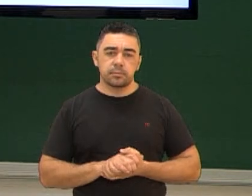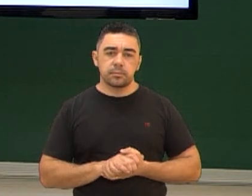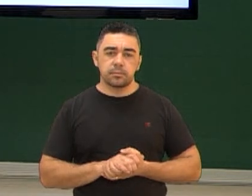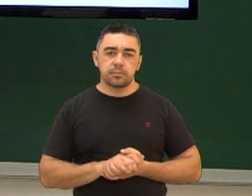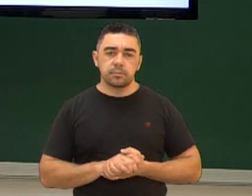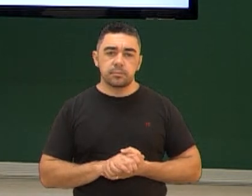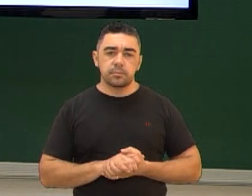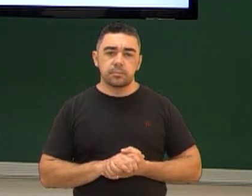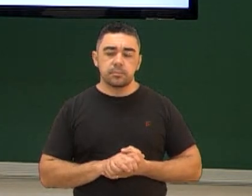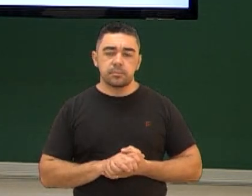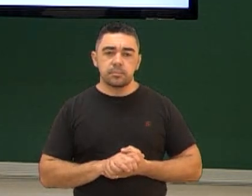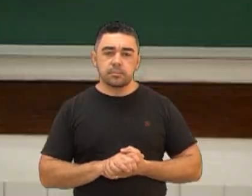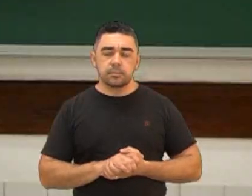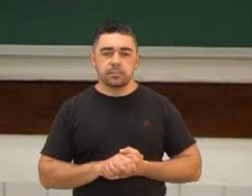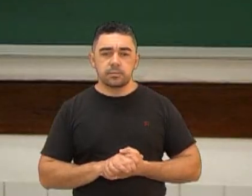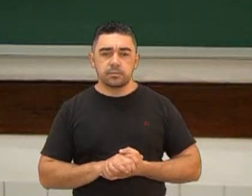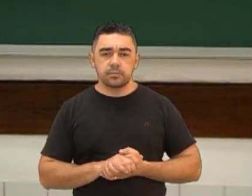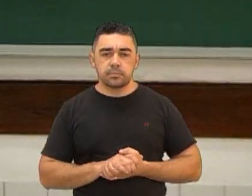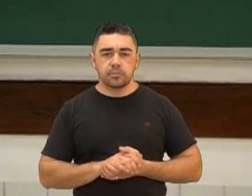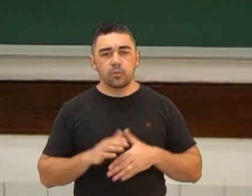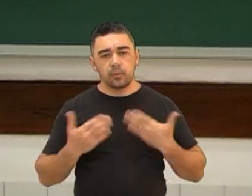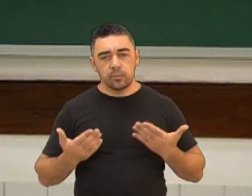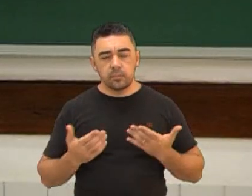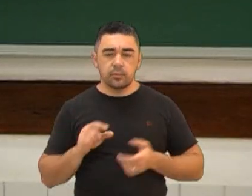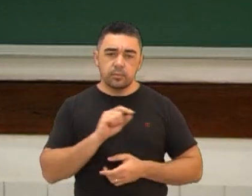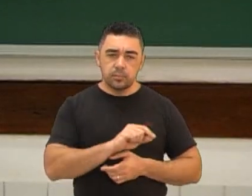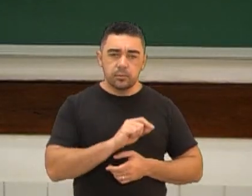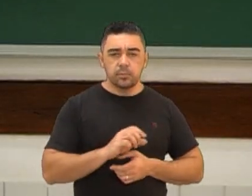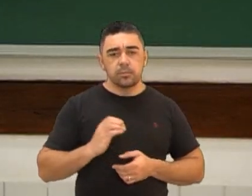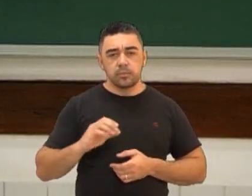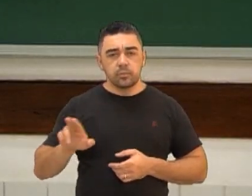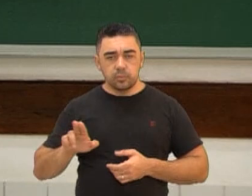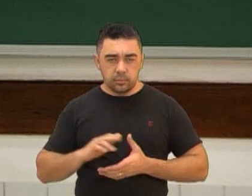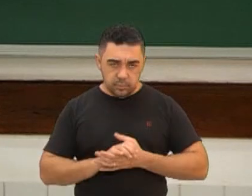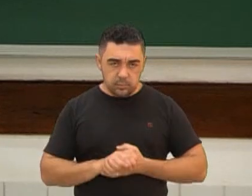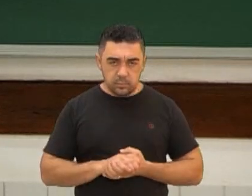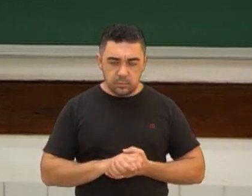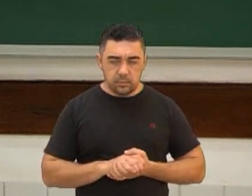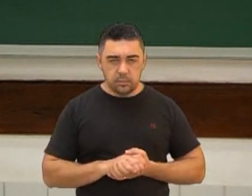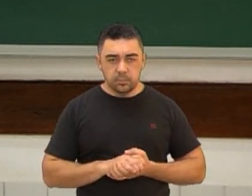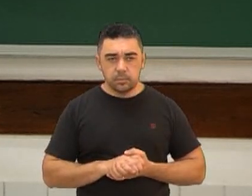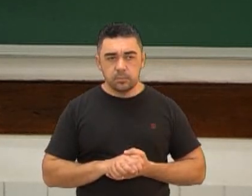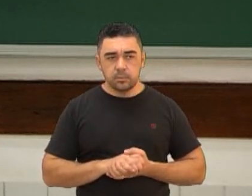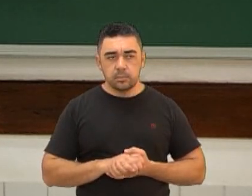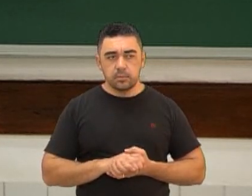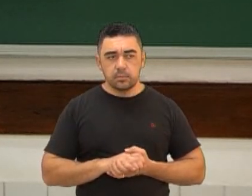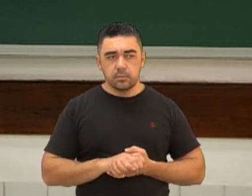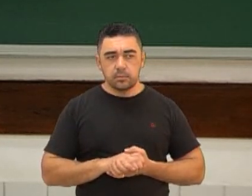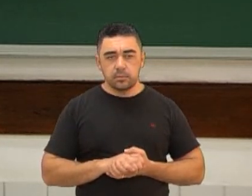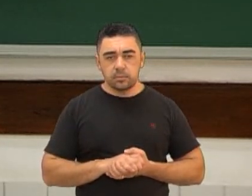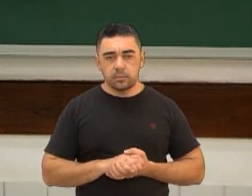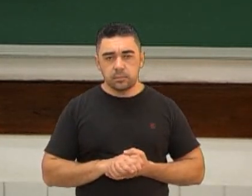igual a CU. O Kiko, né? Então, olha só.